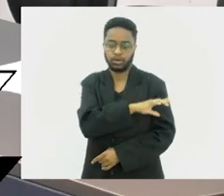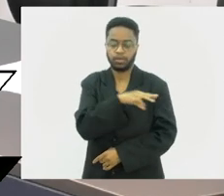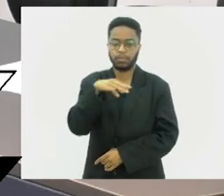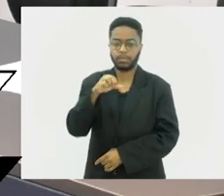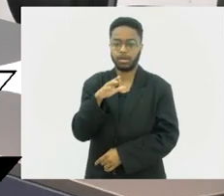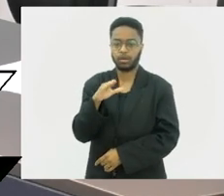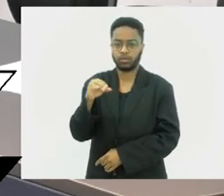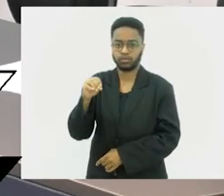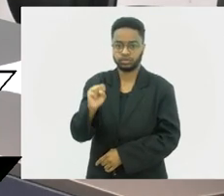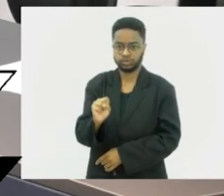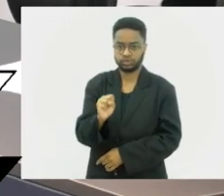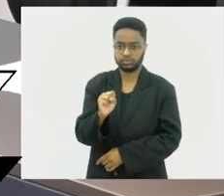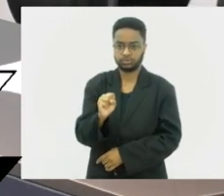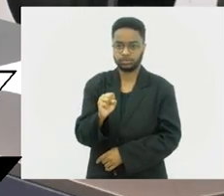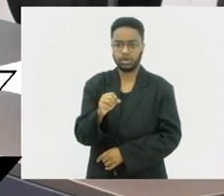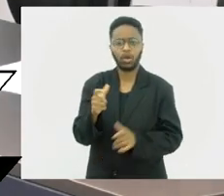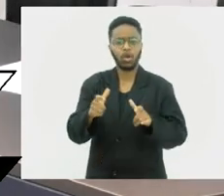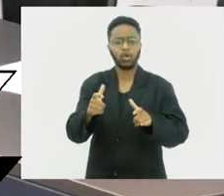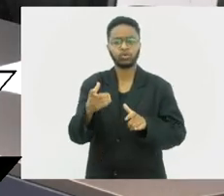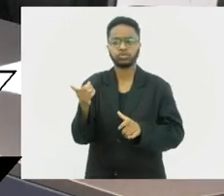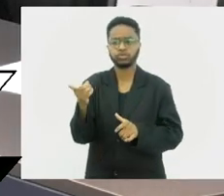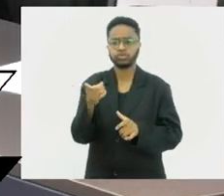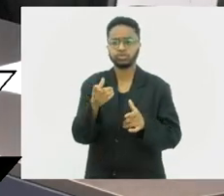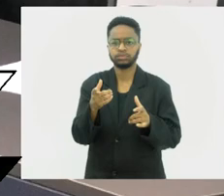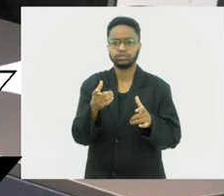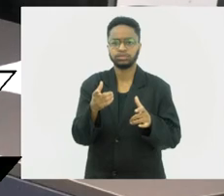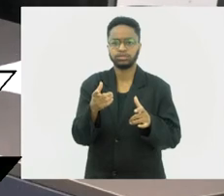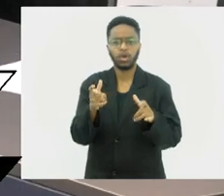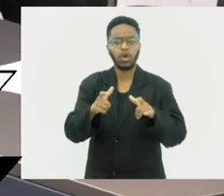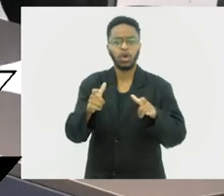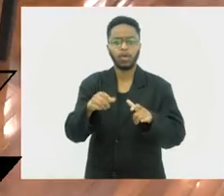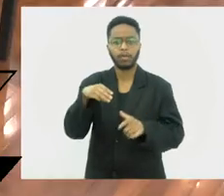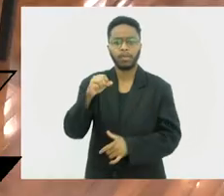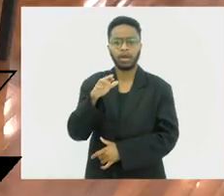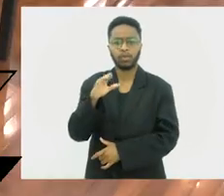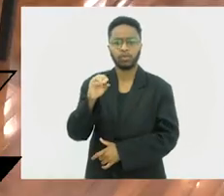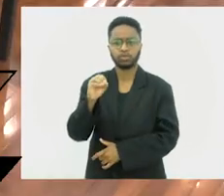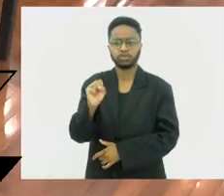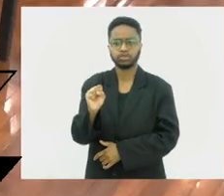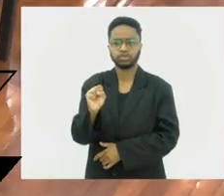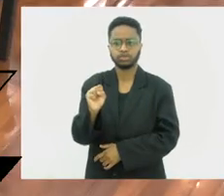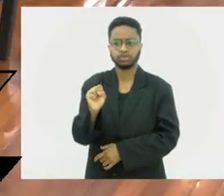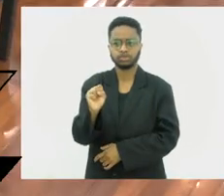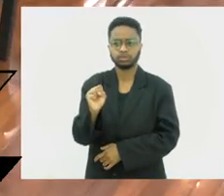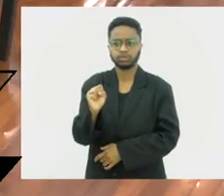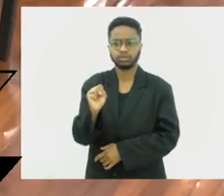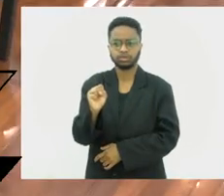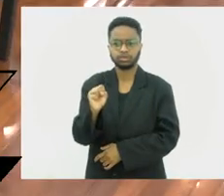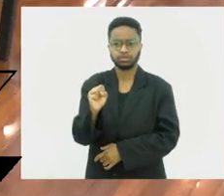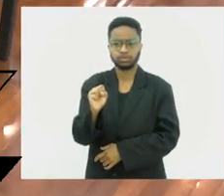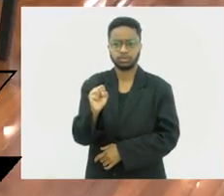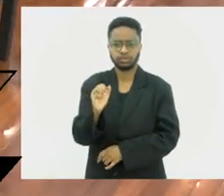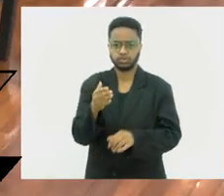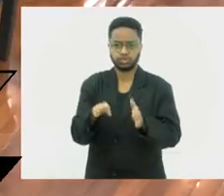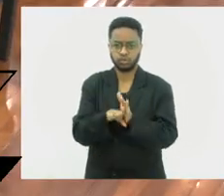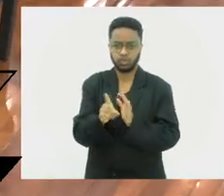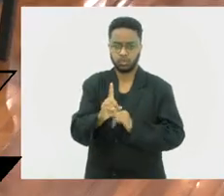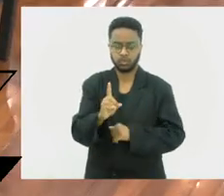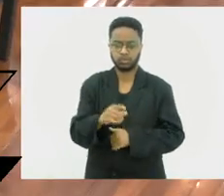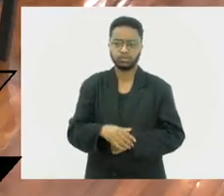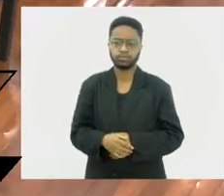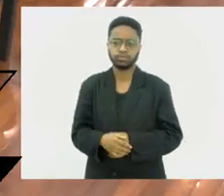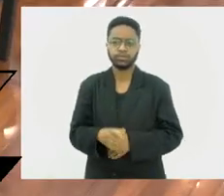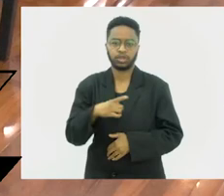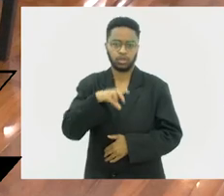Cadê o coronel? Cadê o coronel? Cadê o coronel Marcos? Não está aqui, está nominado, mas não está